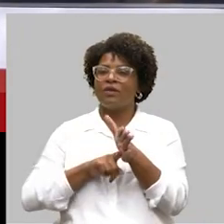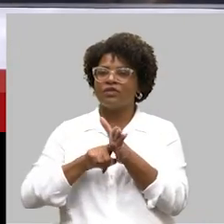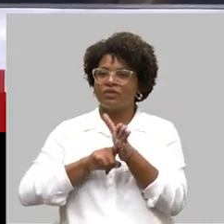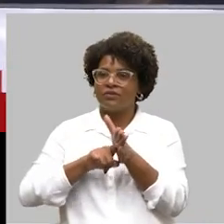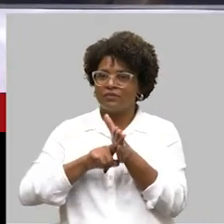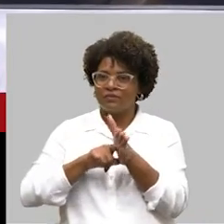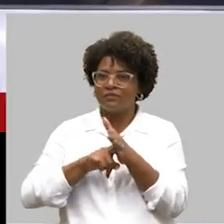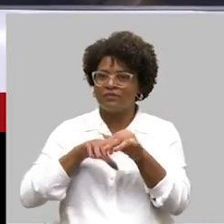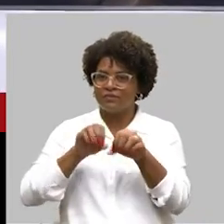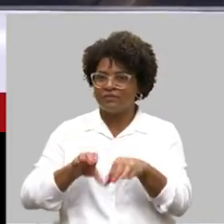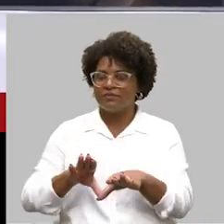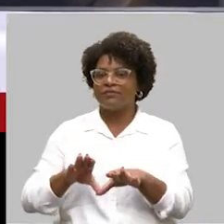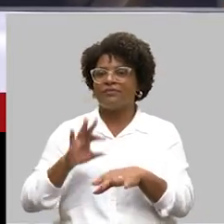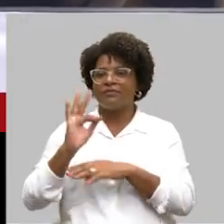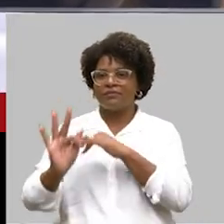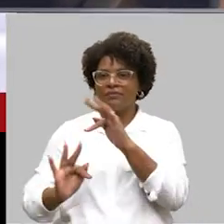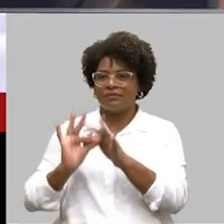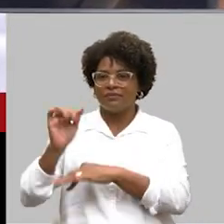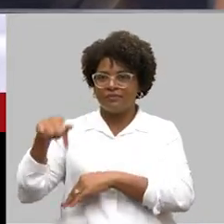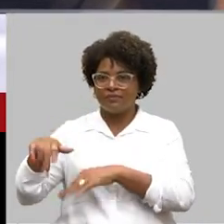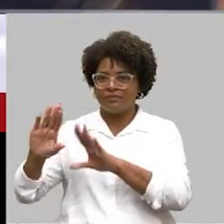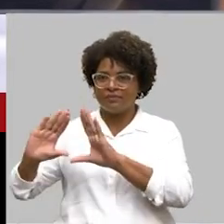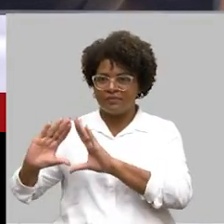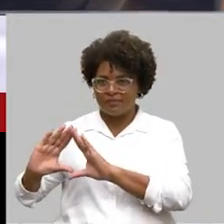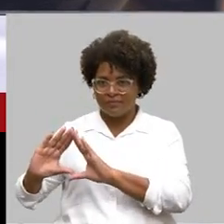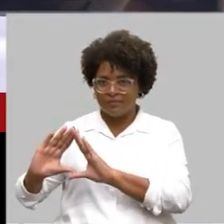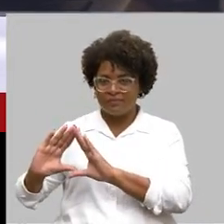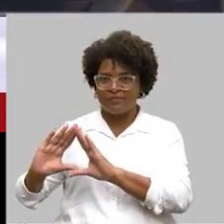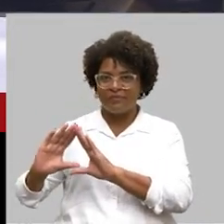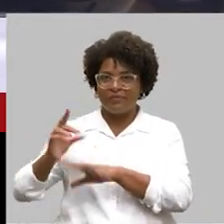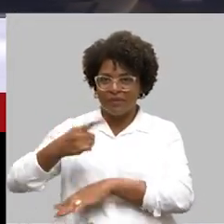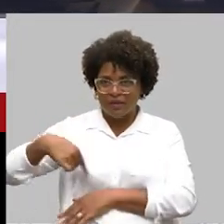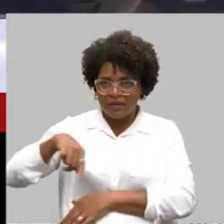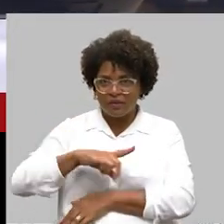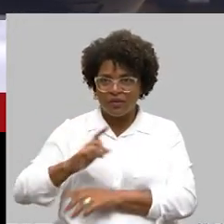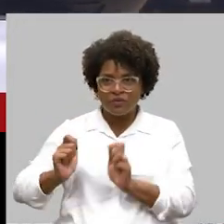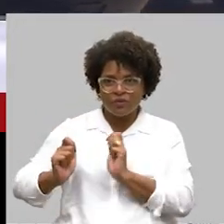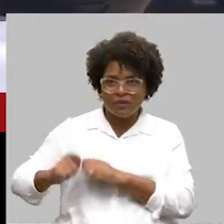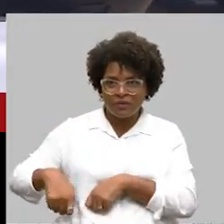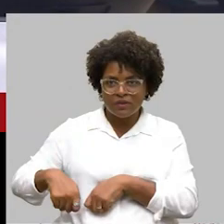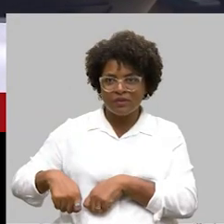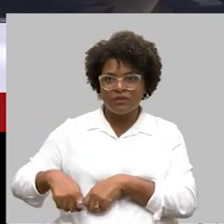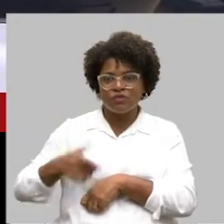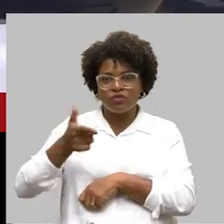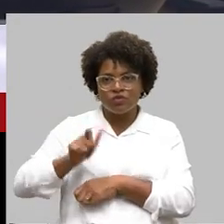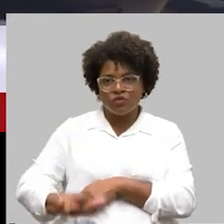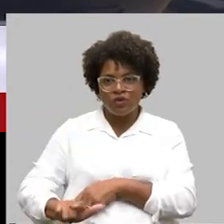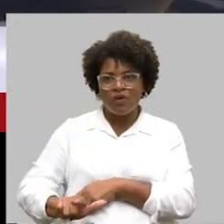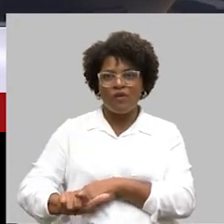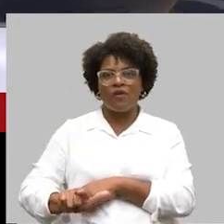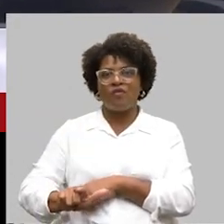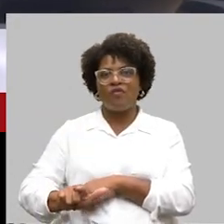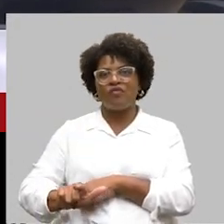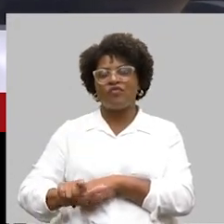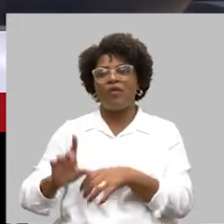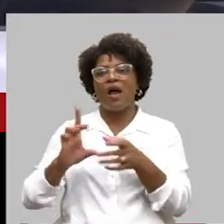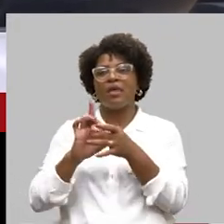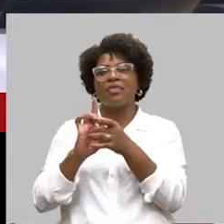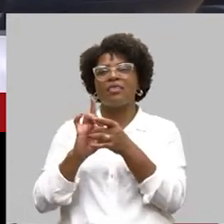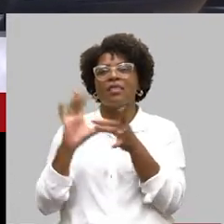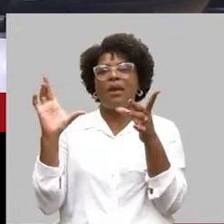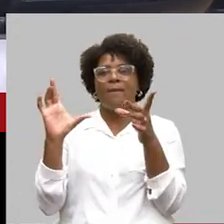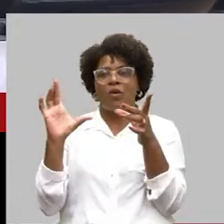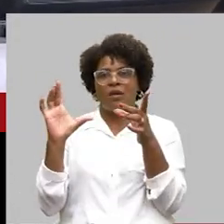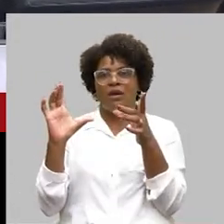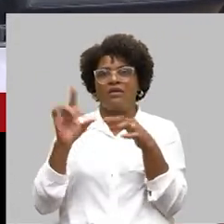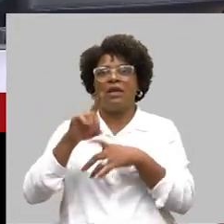Assembleia de onde nós resgatamos reconquistamos a democracia que foi